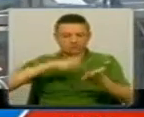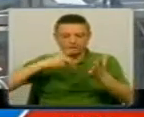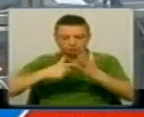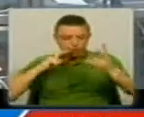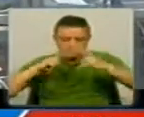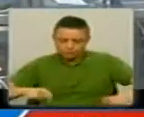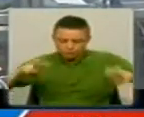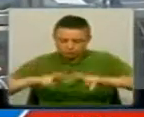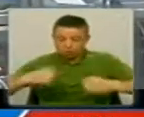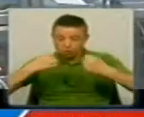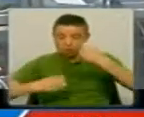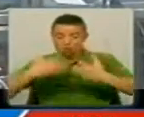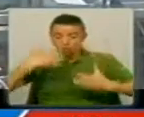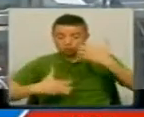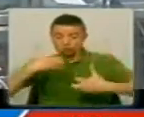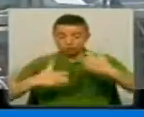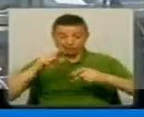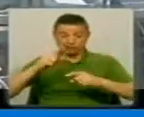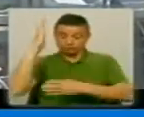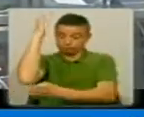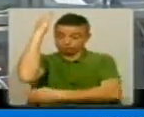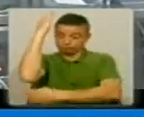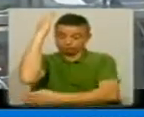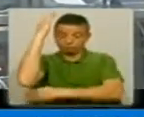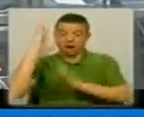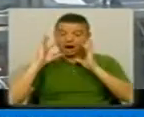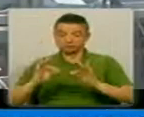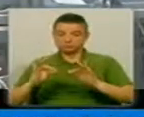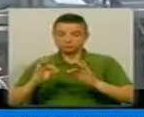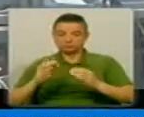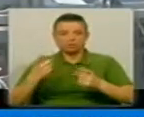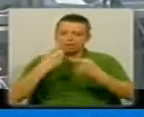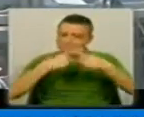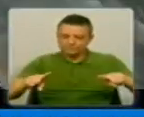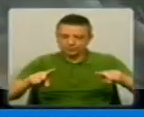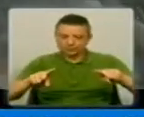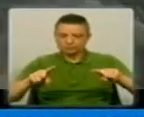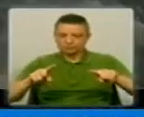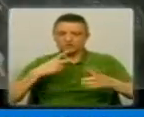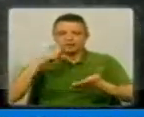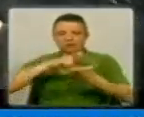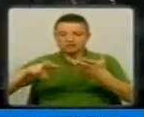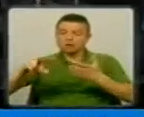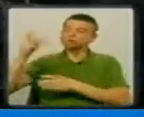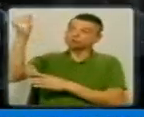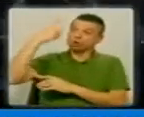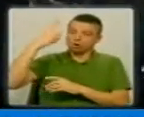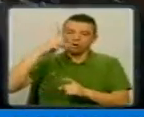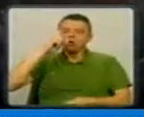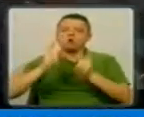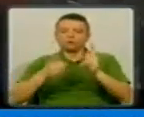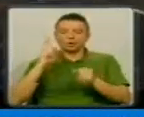fizeram nos motores principais dos vai-vens a algo aparentemente diferente, que é o caso da energia solar. E então o que é que